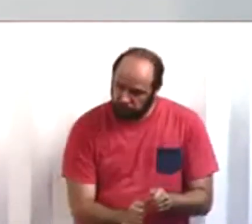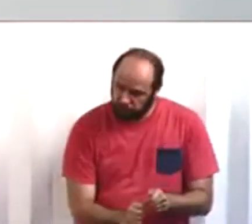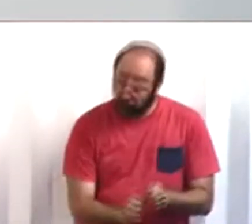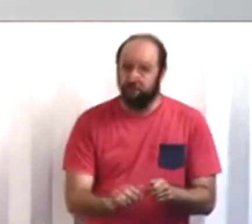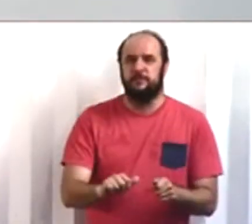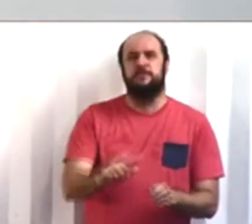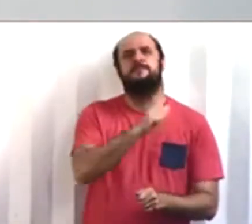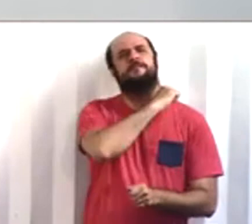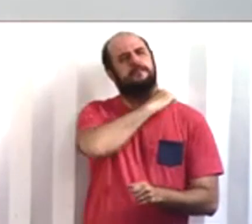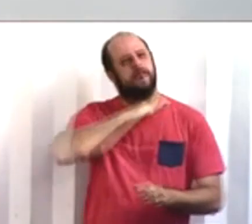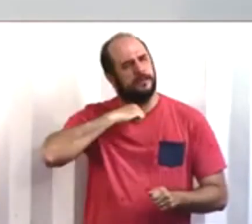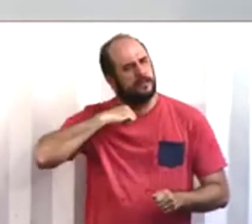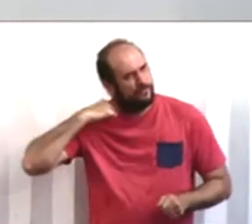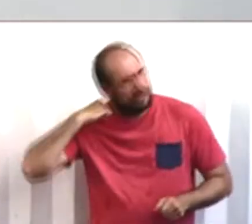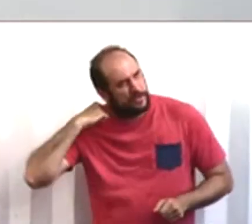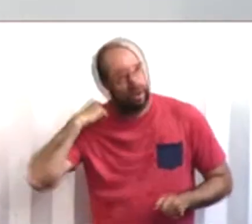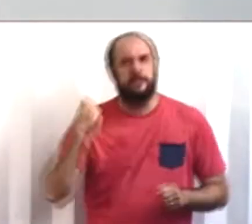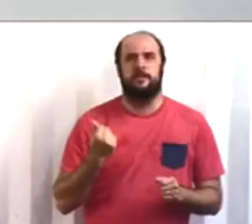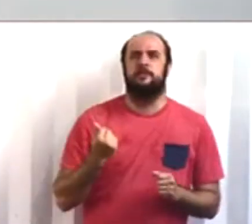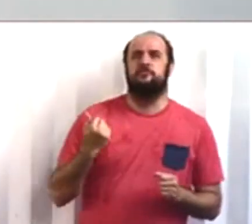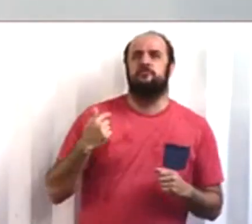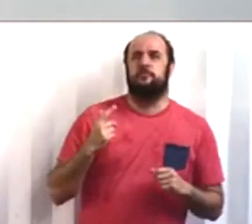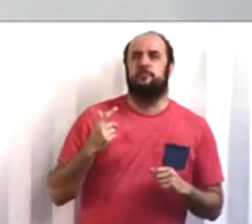um sacrifício para que